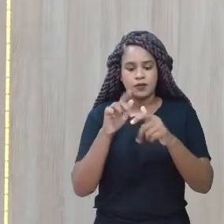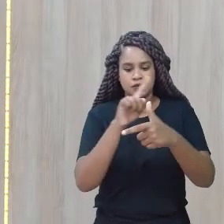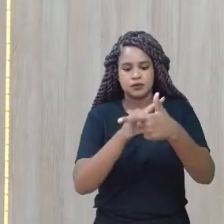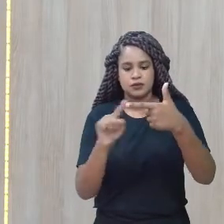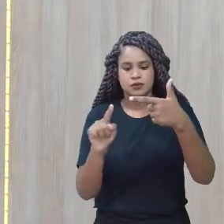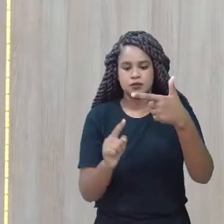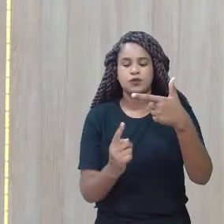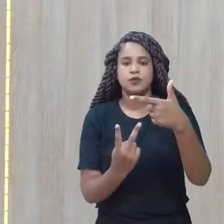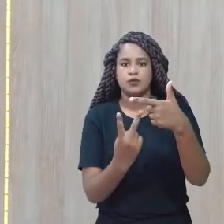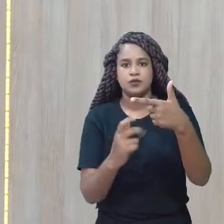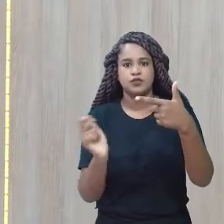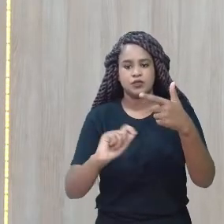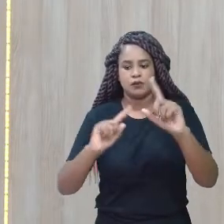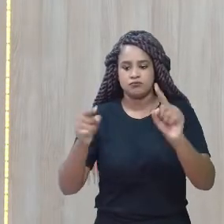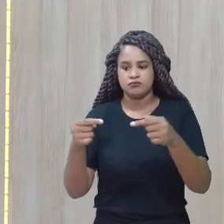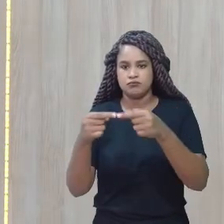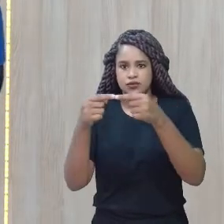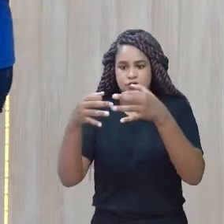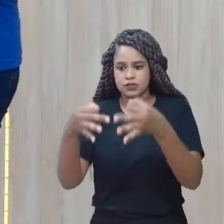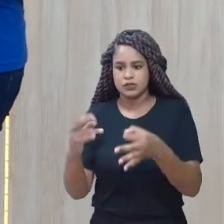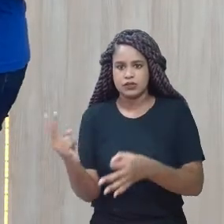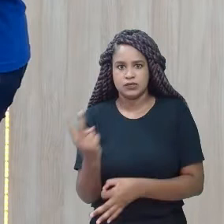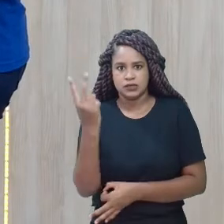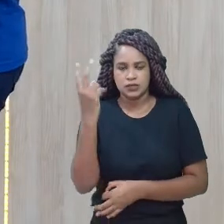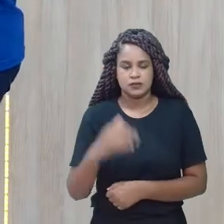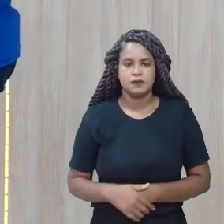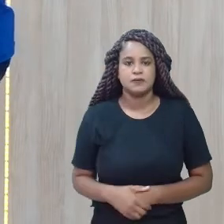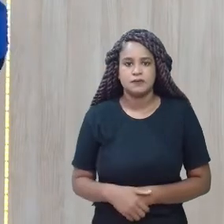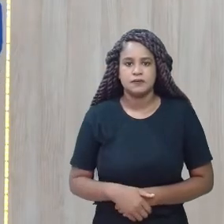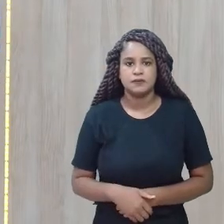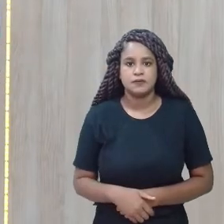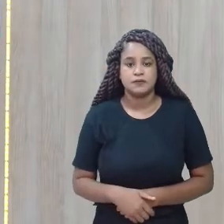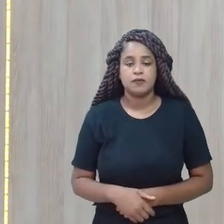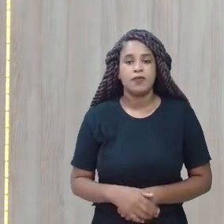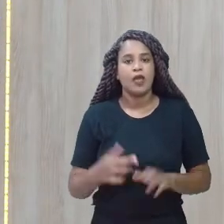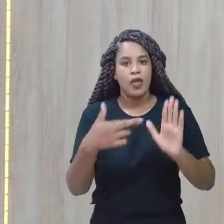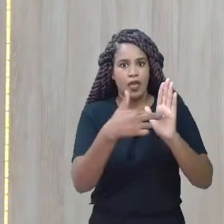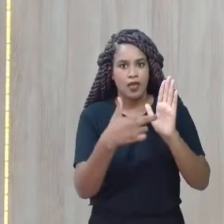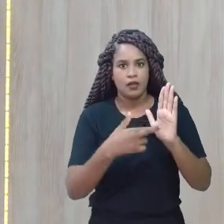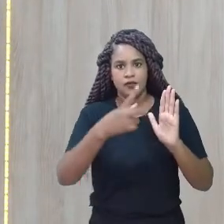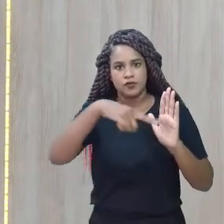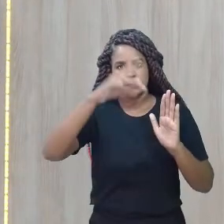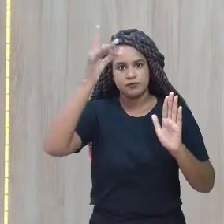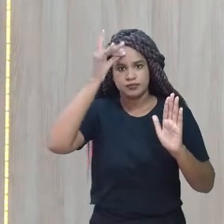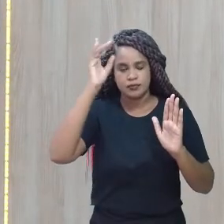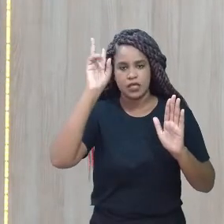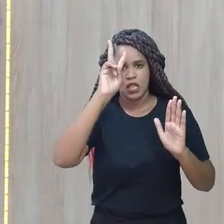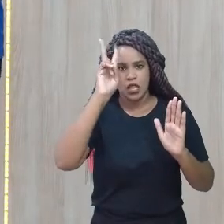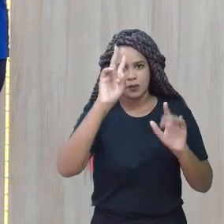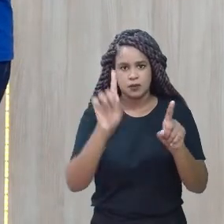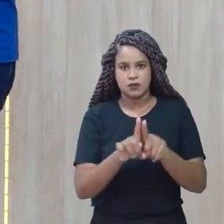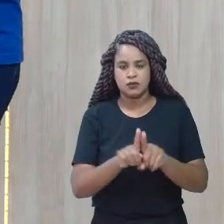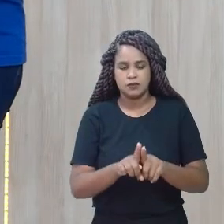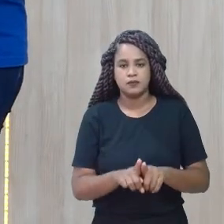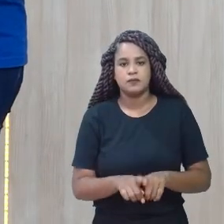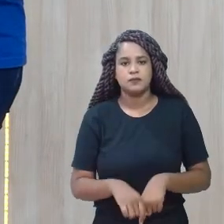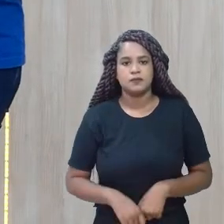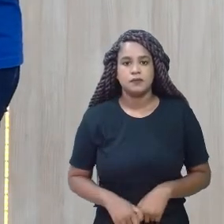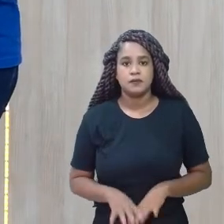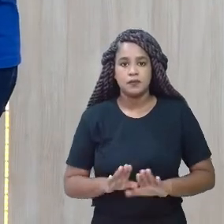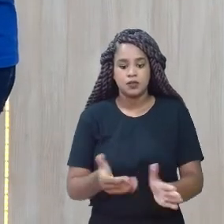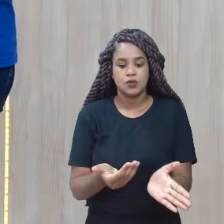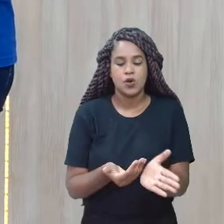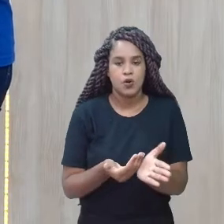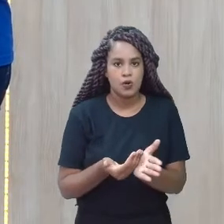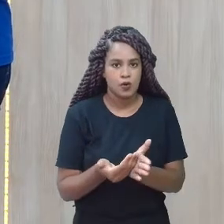dar exata, tá, gente? Então essa regrinha inicial acredito que vocês devem lembrar, mas como eu falei no comecinho da aula, através aí